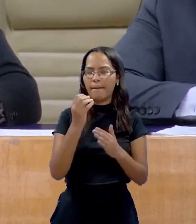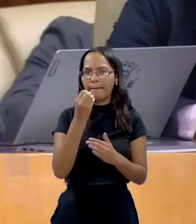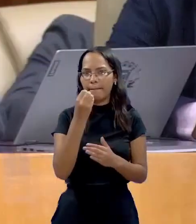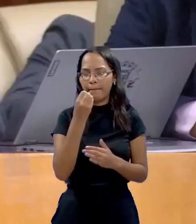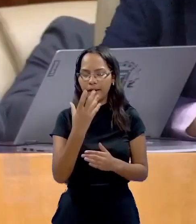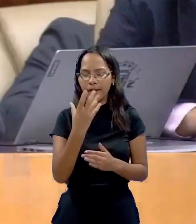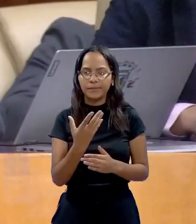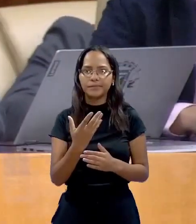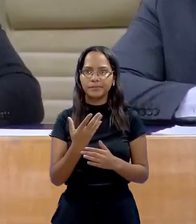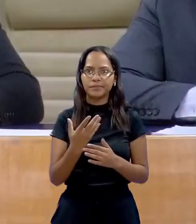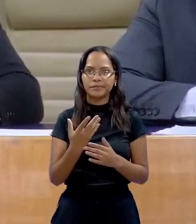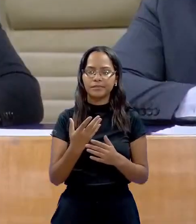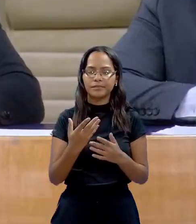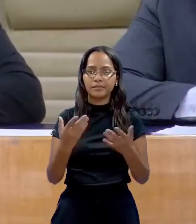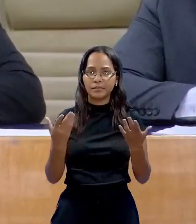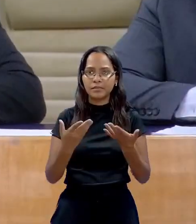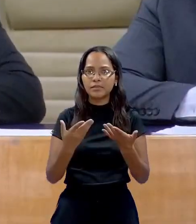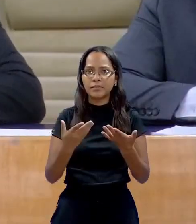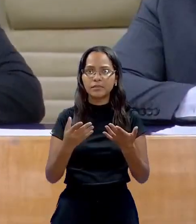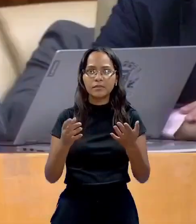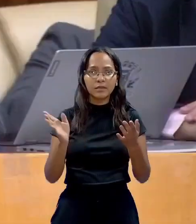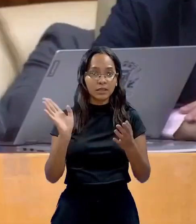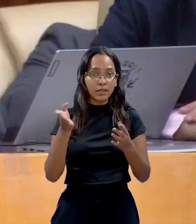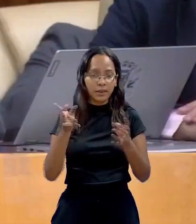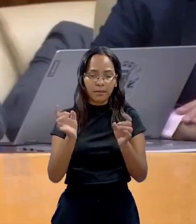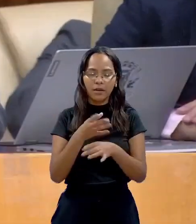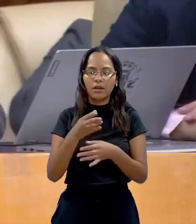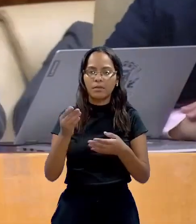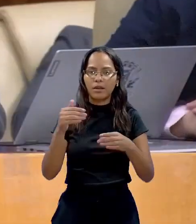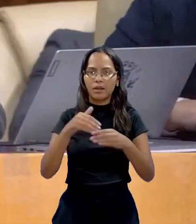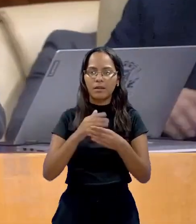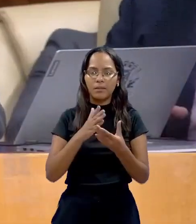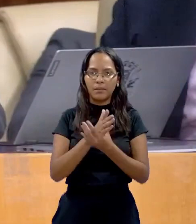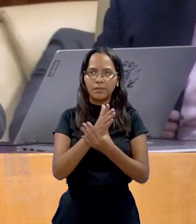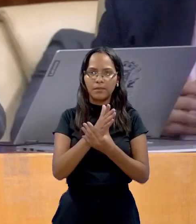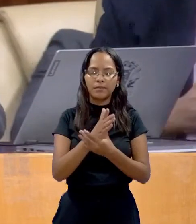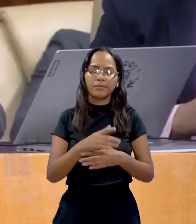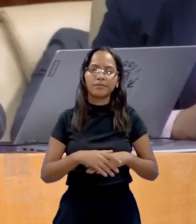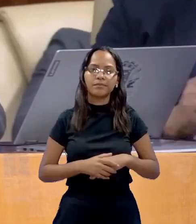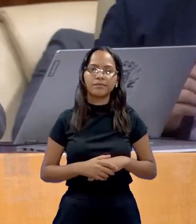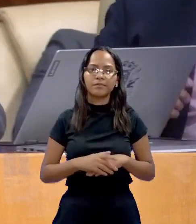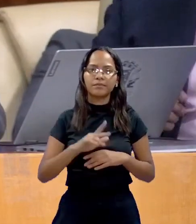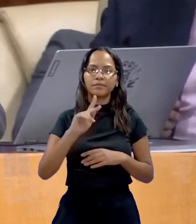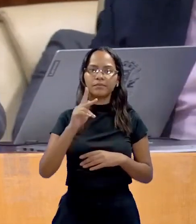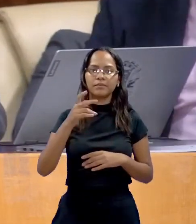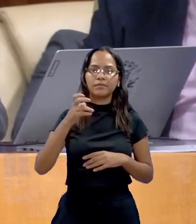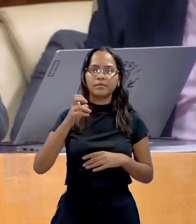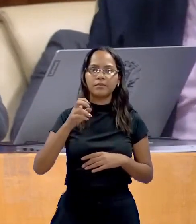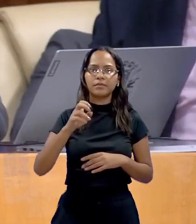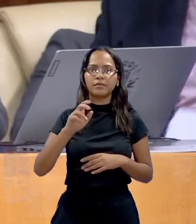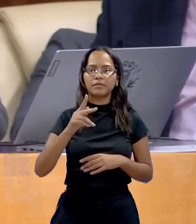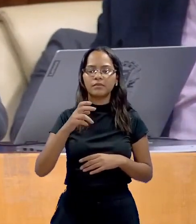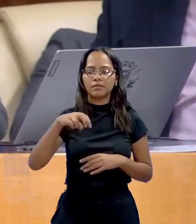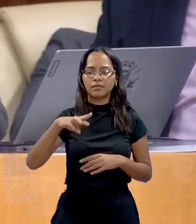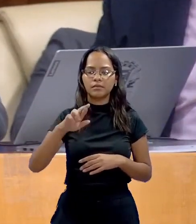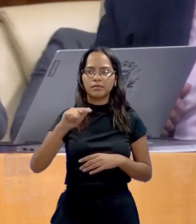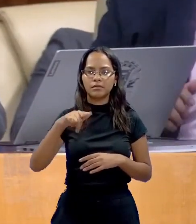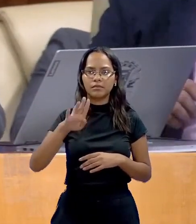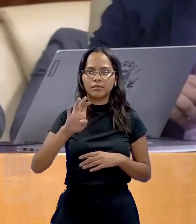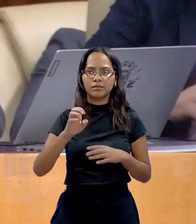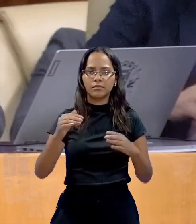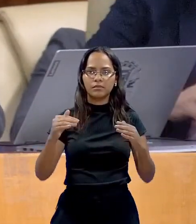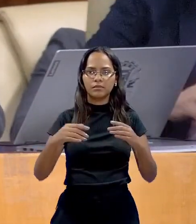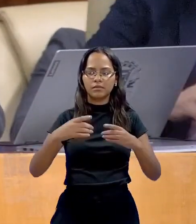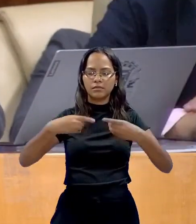Projeto devidamente concluído pela aprovação. Vereador Henrique, excelência. Projeto está em